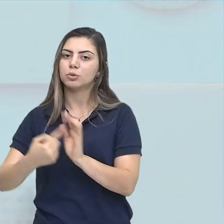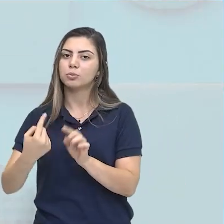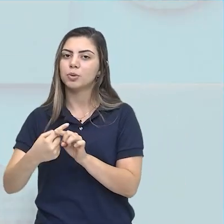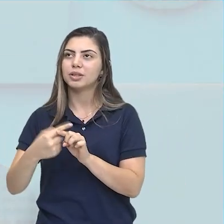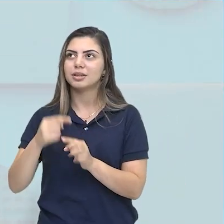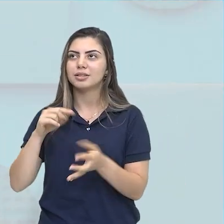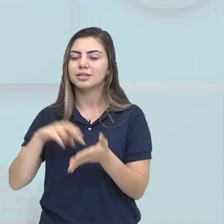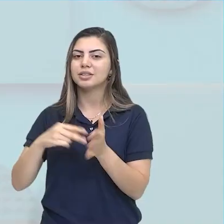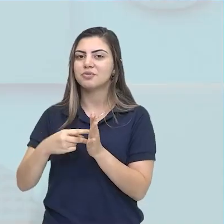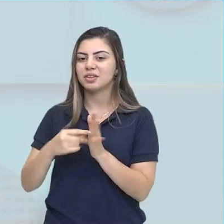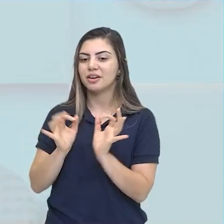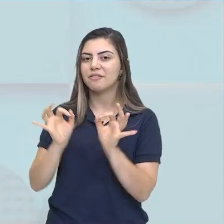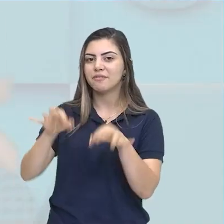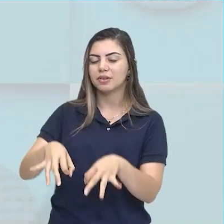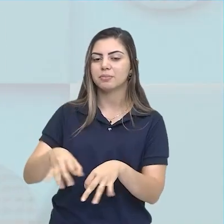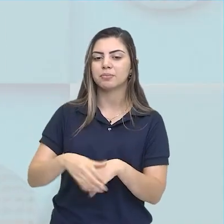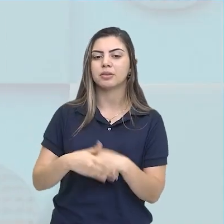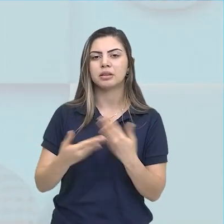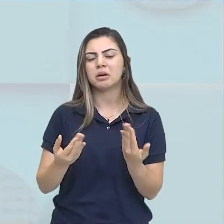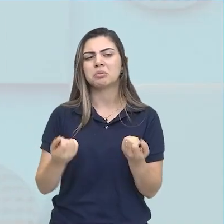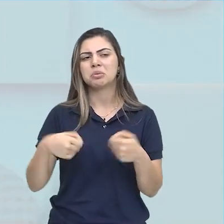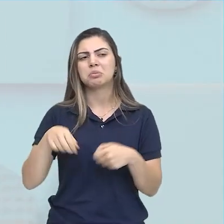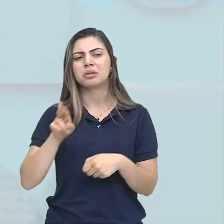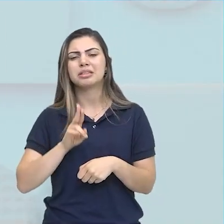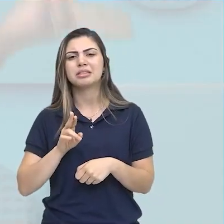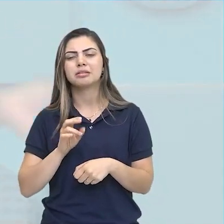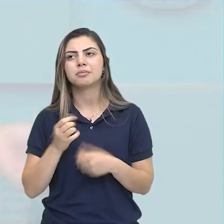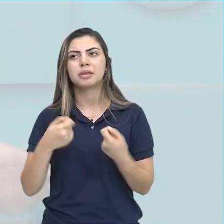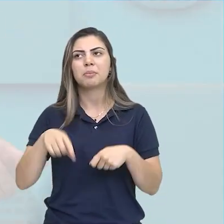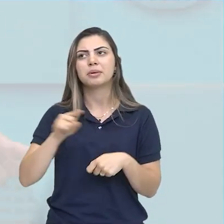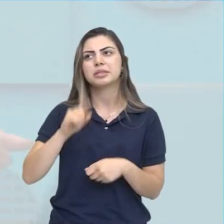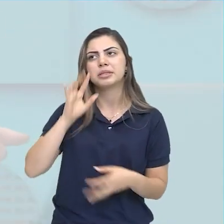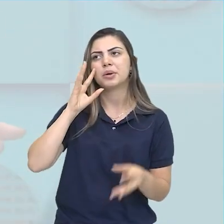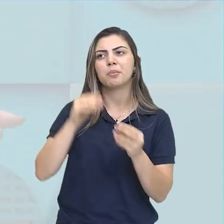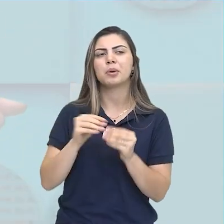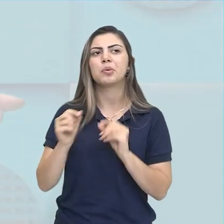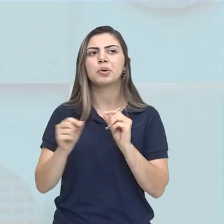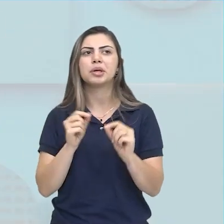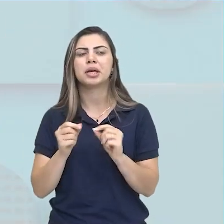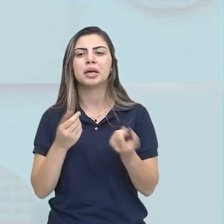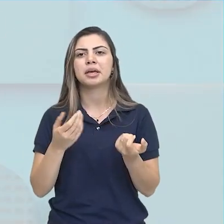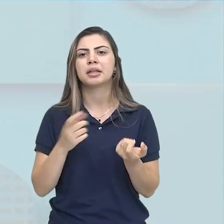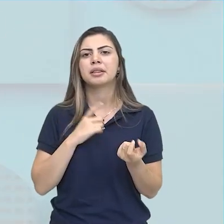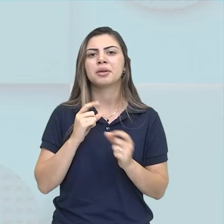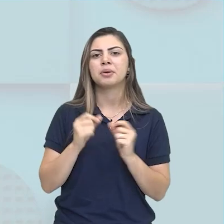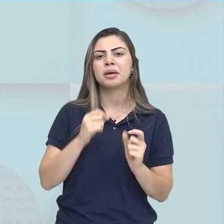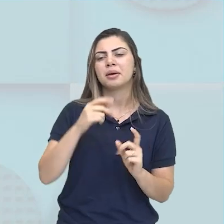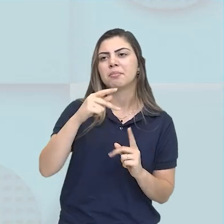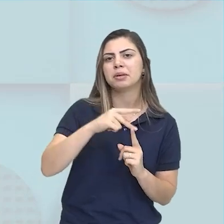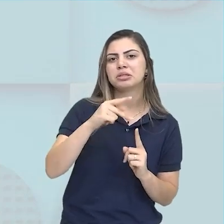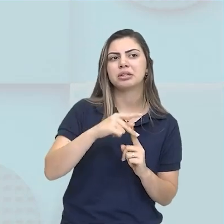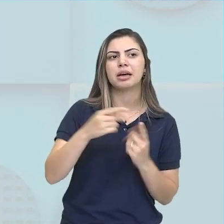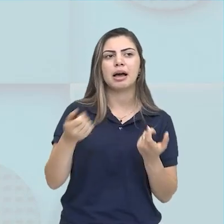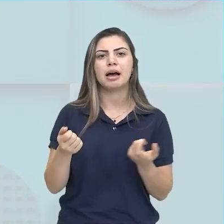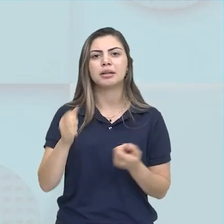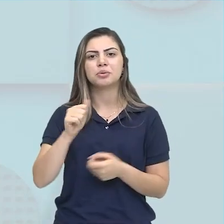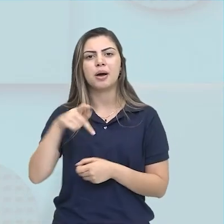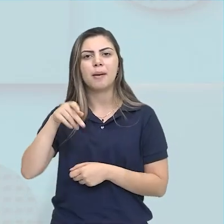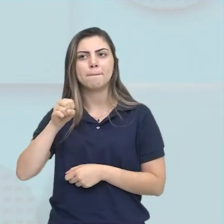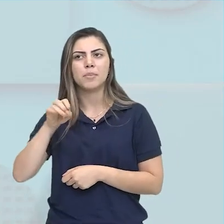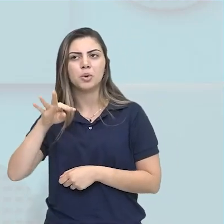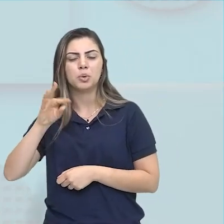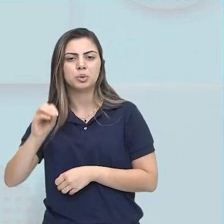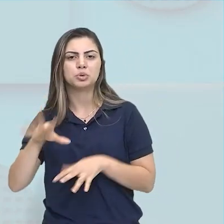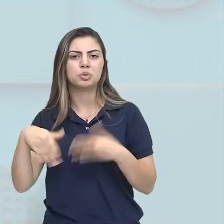preciso entender, por exemplo, o que é o aposto, o que é o vocativo, o que é o sujeito, o que é o predicado. Com essas 2 regras. Nas